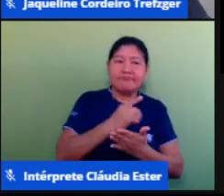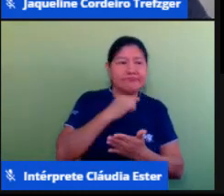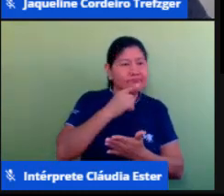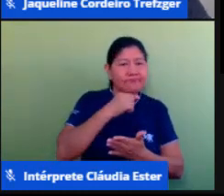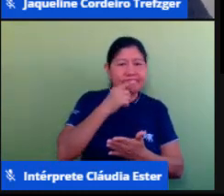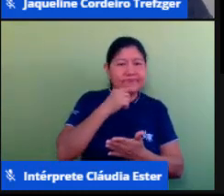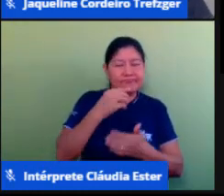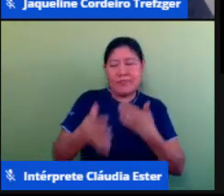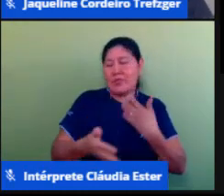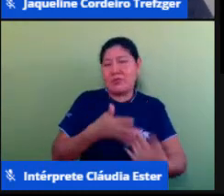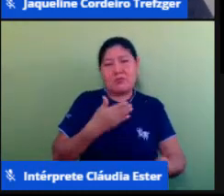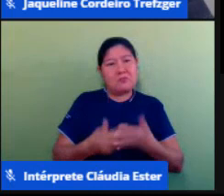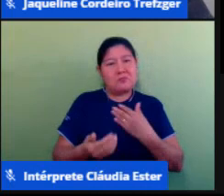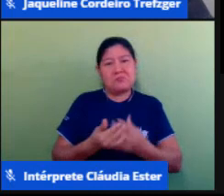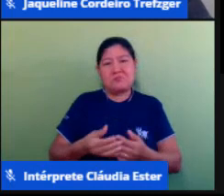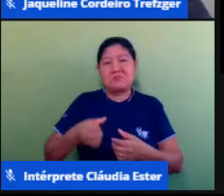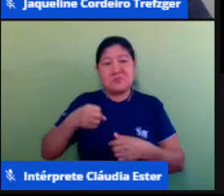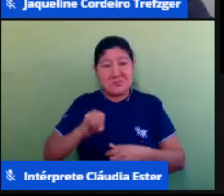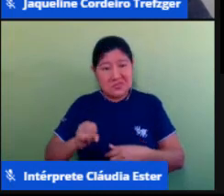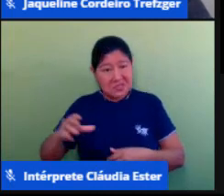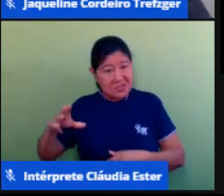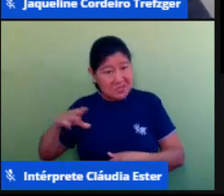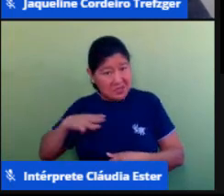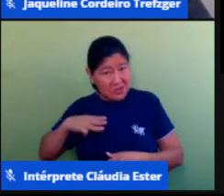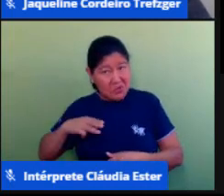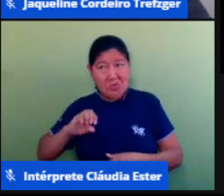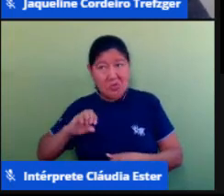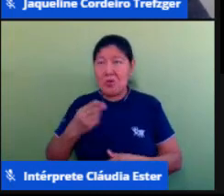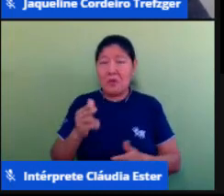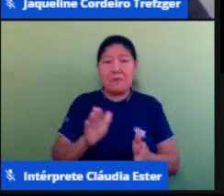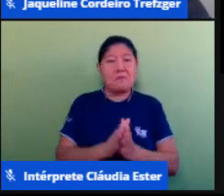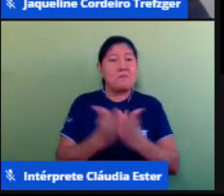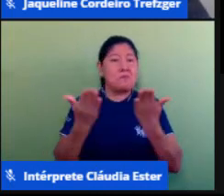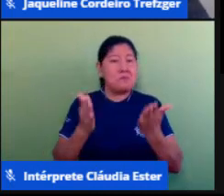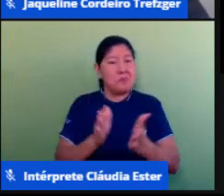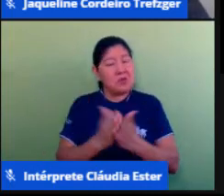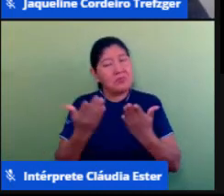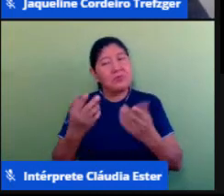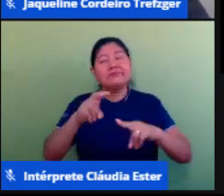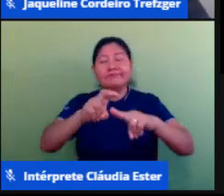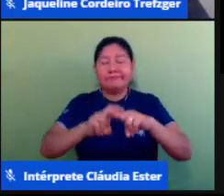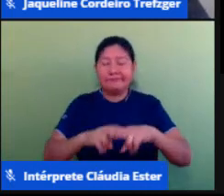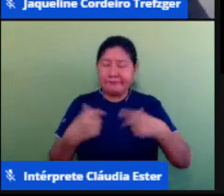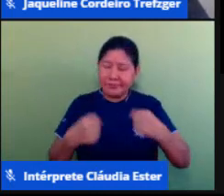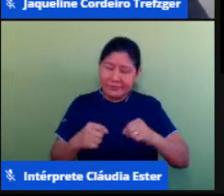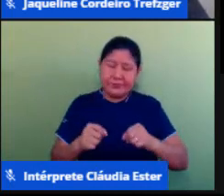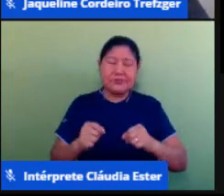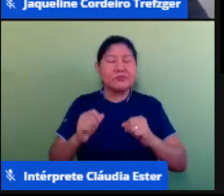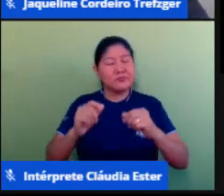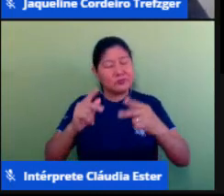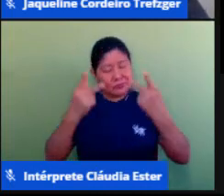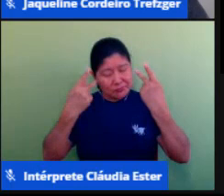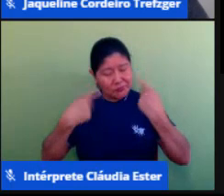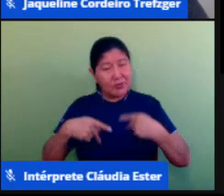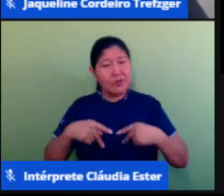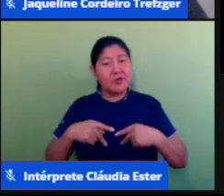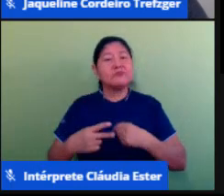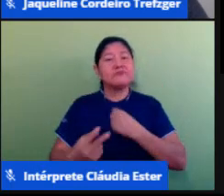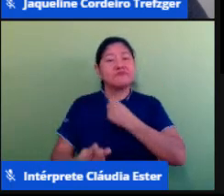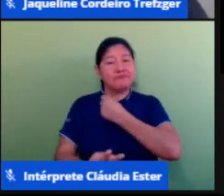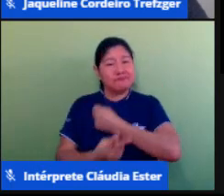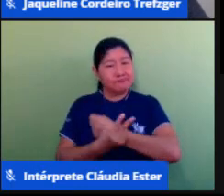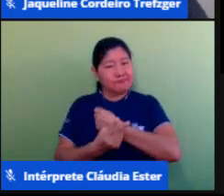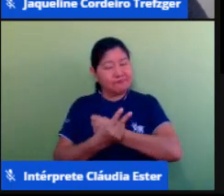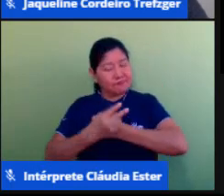pobre. Estamos todos no mesmo barco, por isso devemos nos preservar. Fique em casa, proteja os